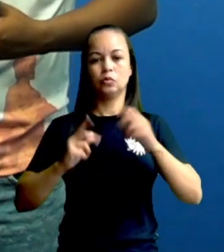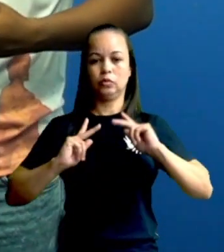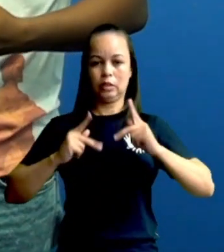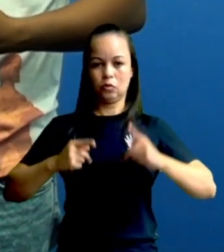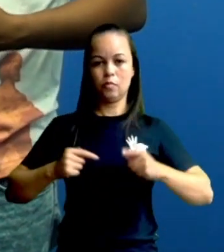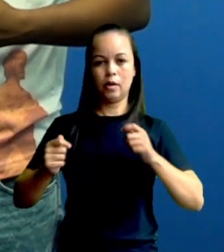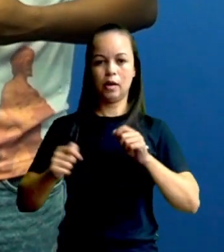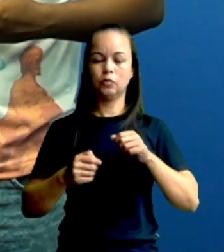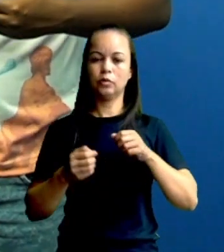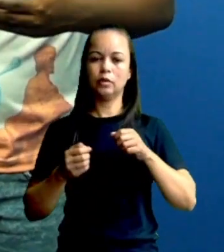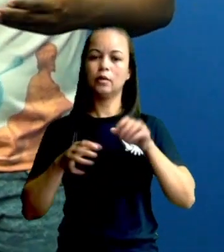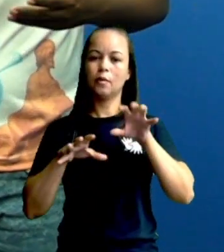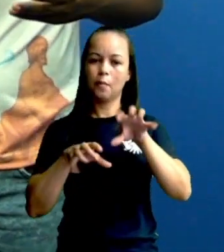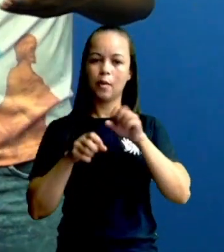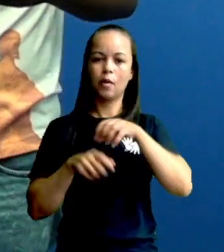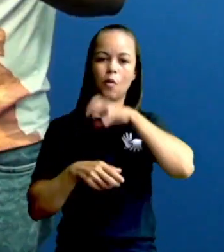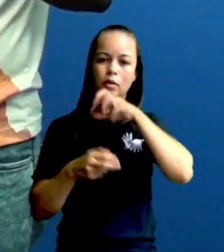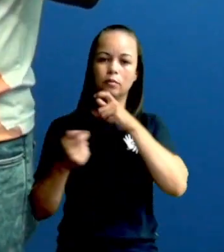ambiental.